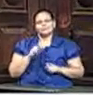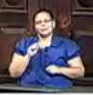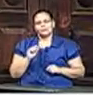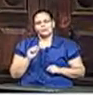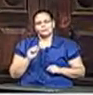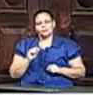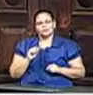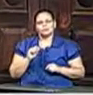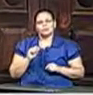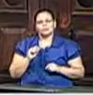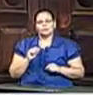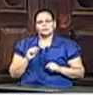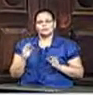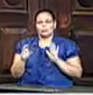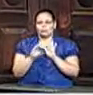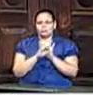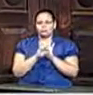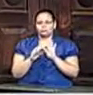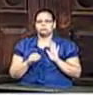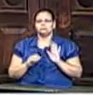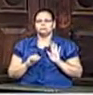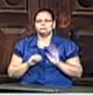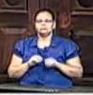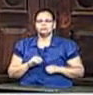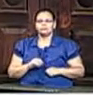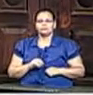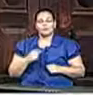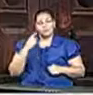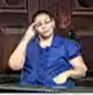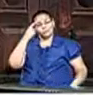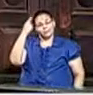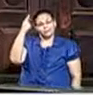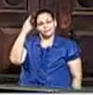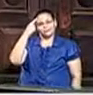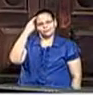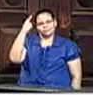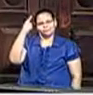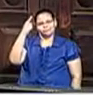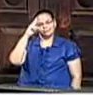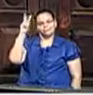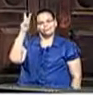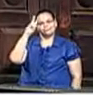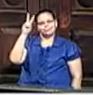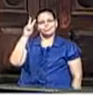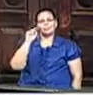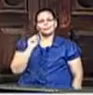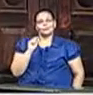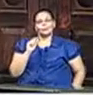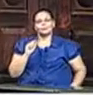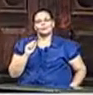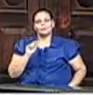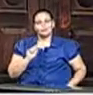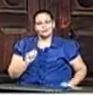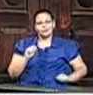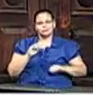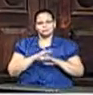cláusulas pétreas na Constituição. Eu me lembro que o